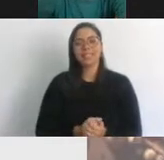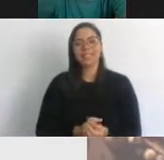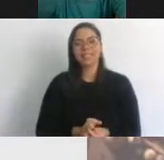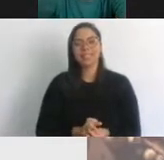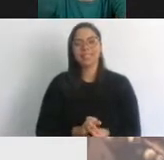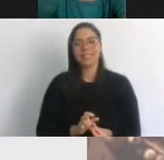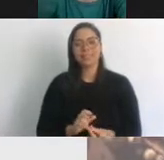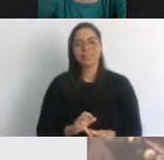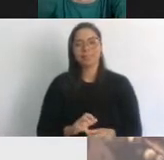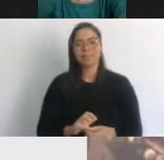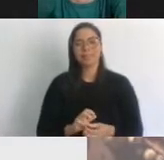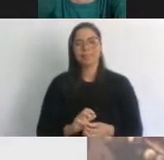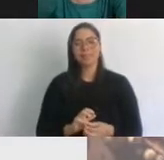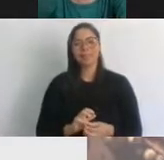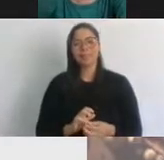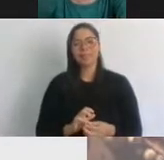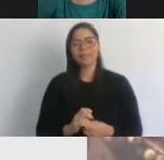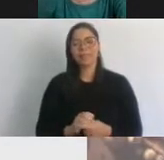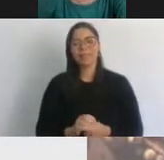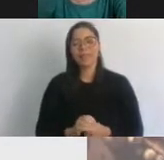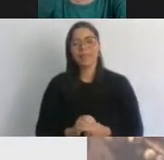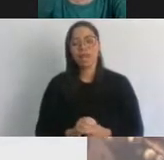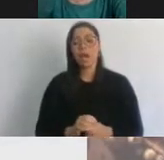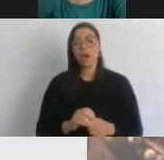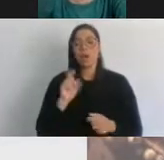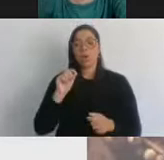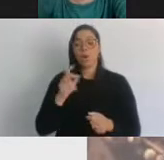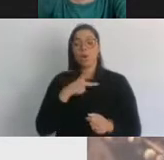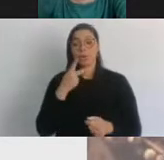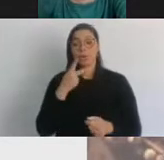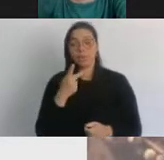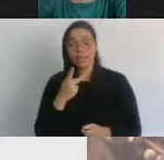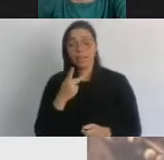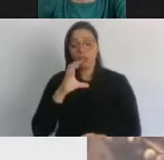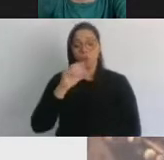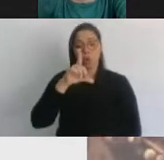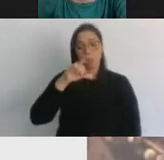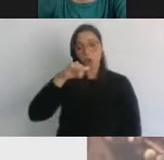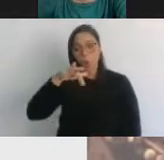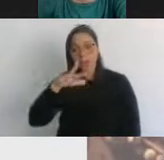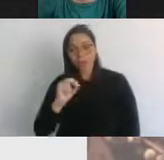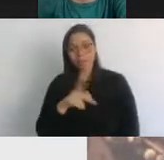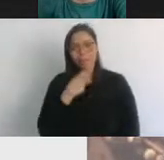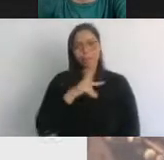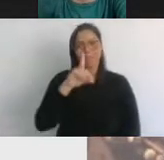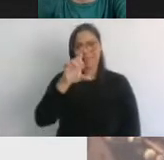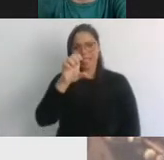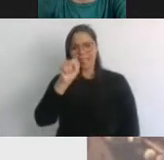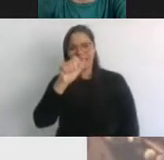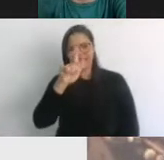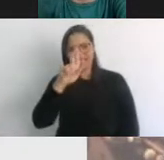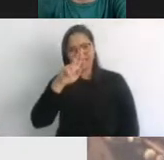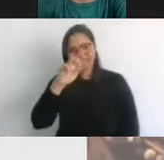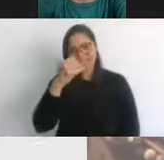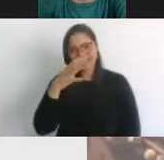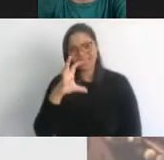xingar né ah pronto então quando a gente fala de colônia a gente falou da desgraça Ah tá bom